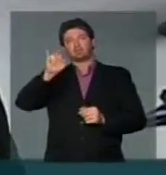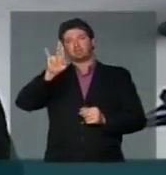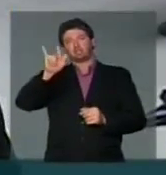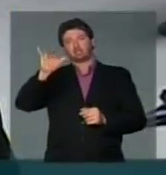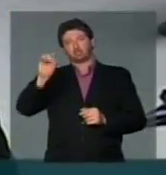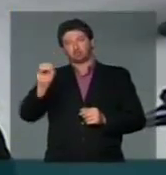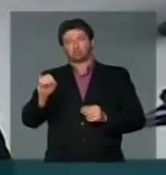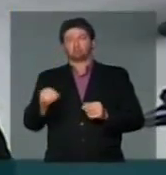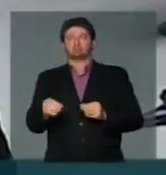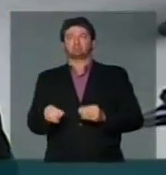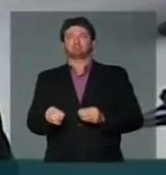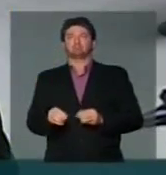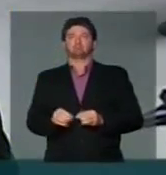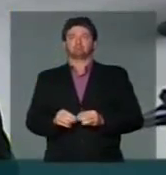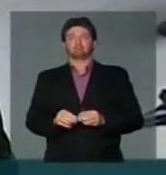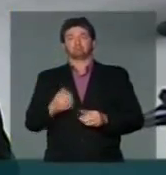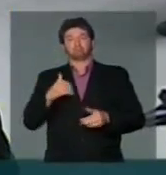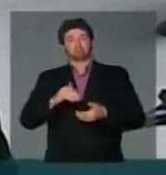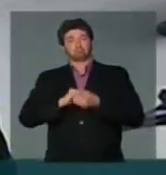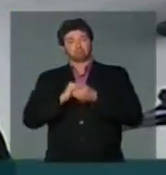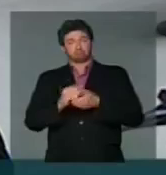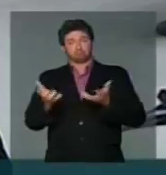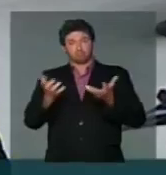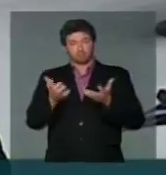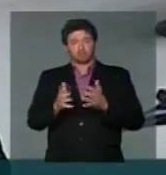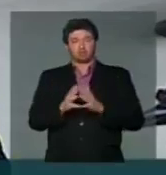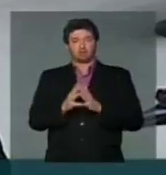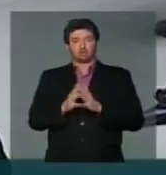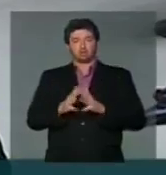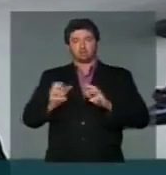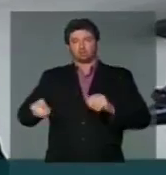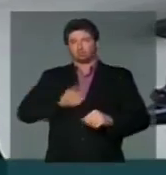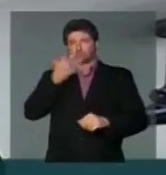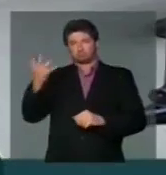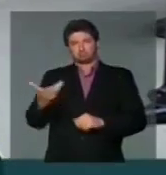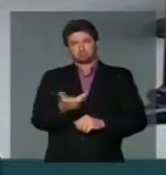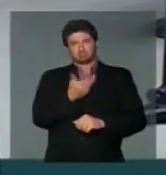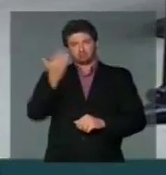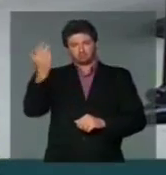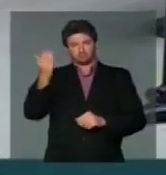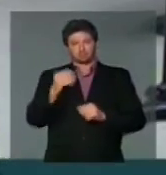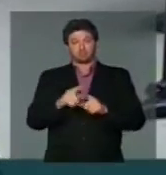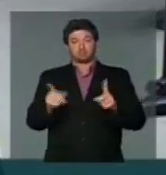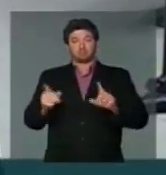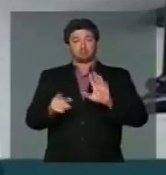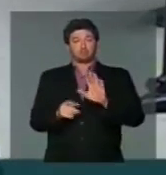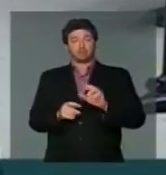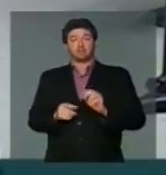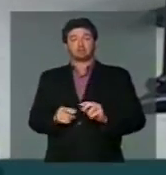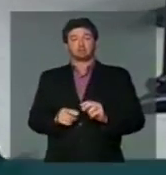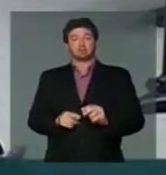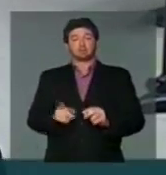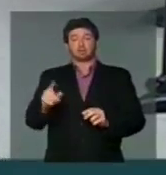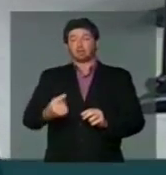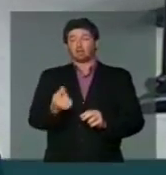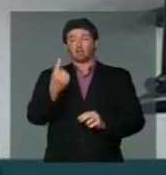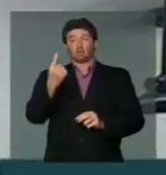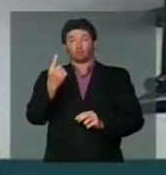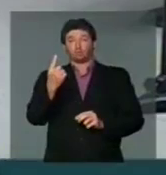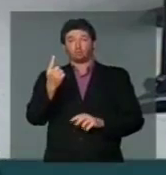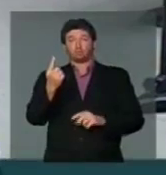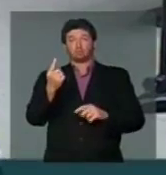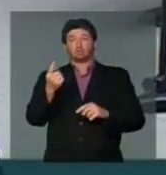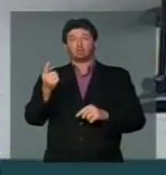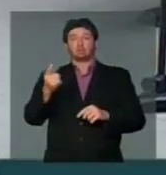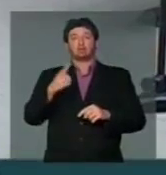Bisneto, para cumprimentá-lo por esse grande pronunciamento, mas ele é apenas um dos